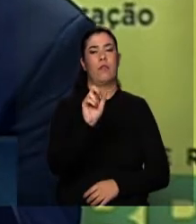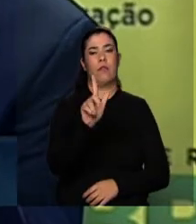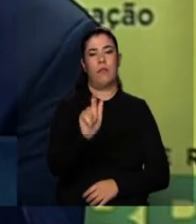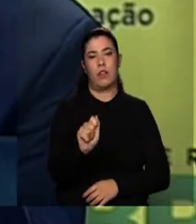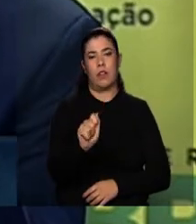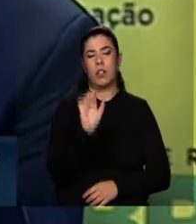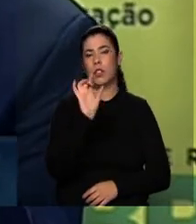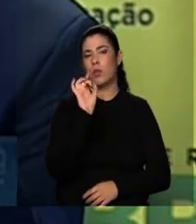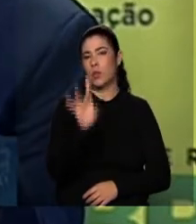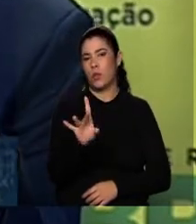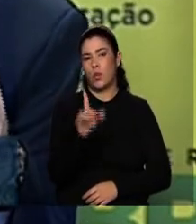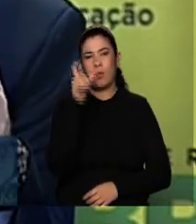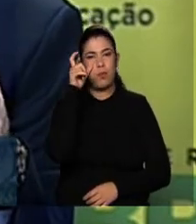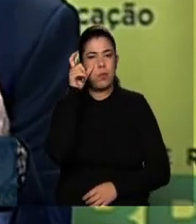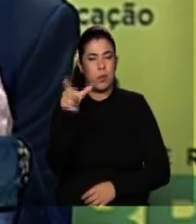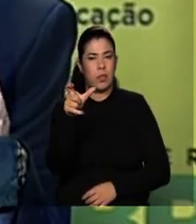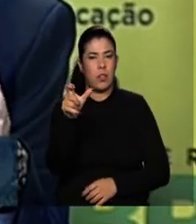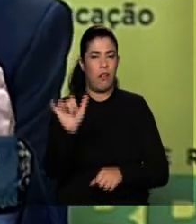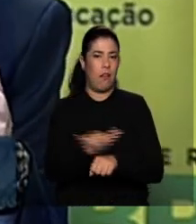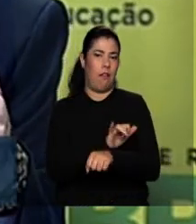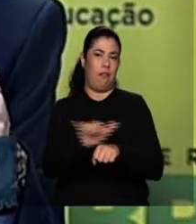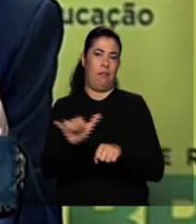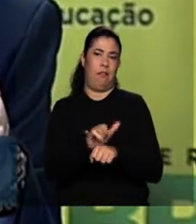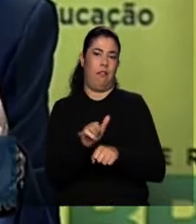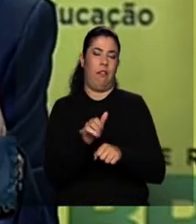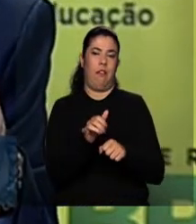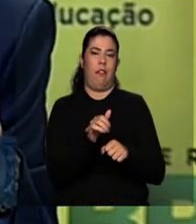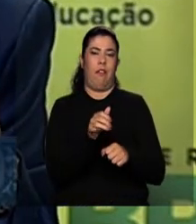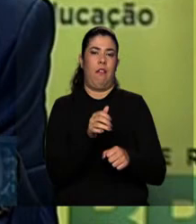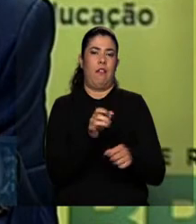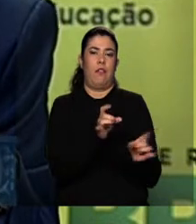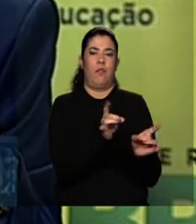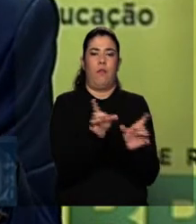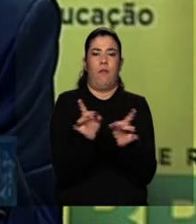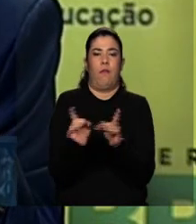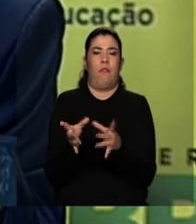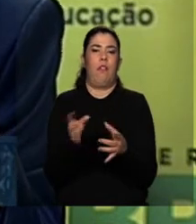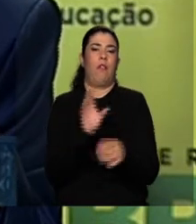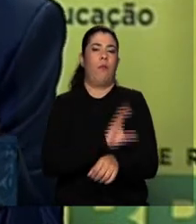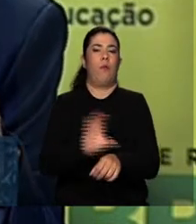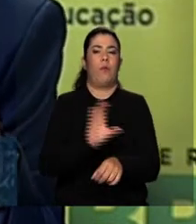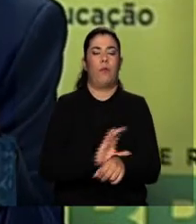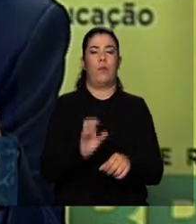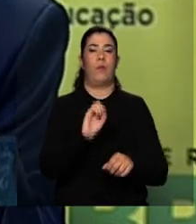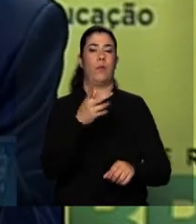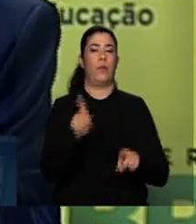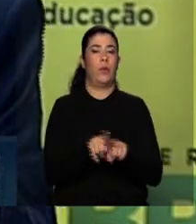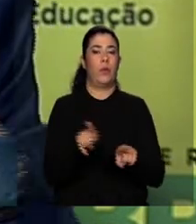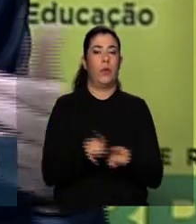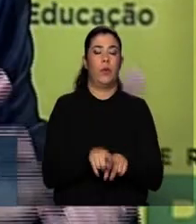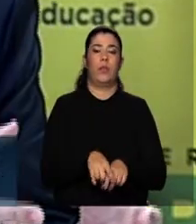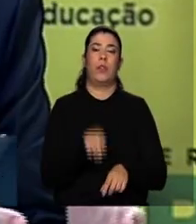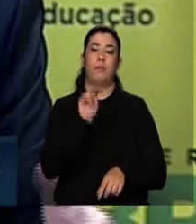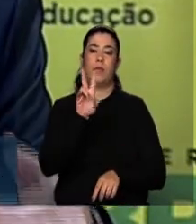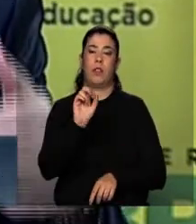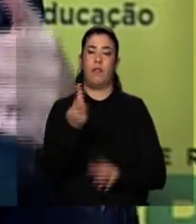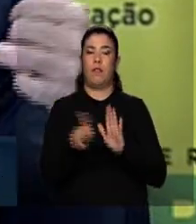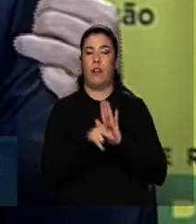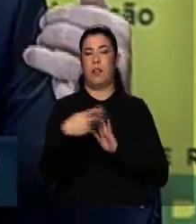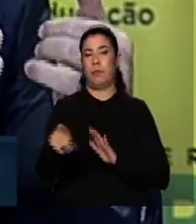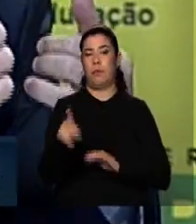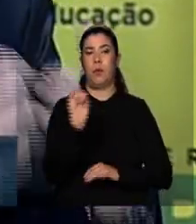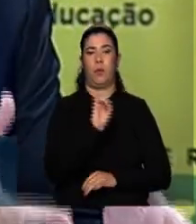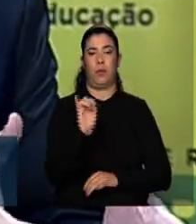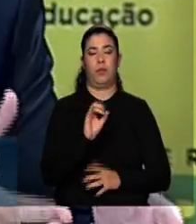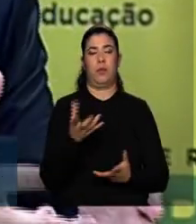ao meramente o interesse da estratégia de negócios da instituição pública, mas ela atenda, combine o desenvolvimento,